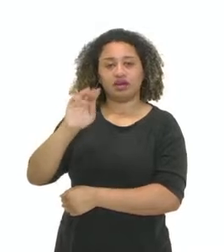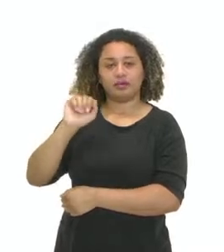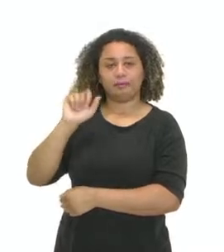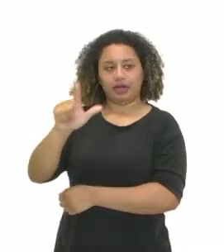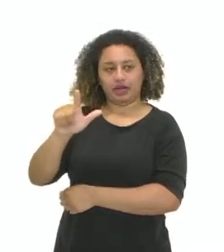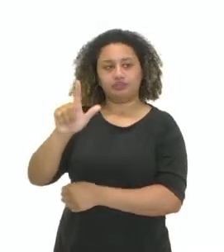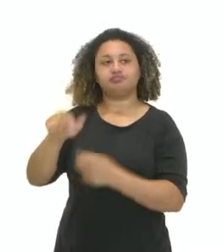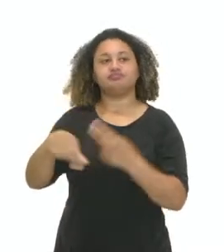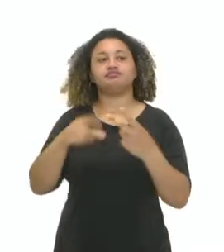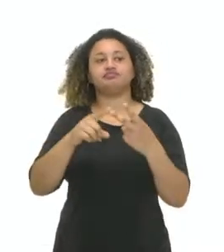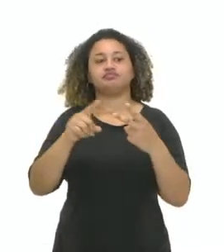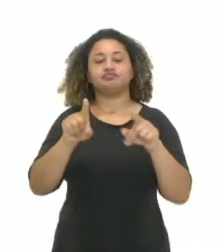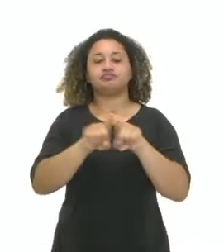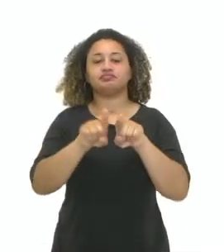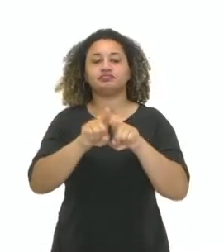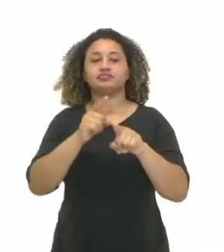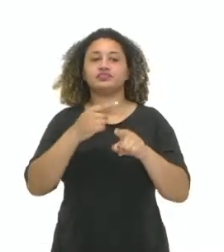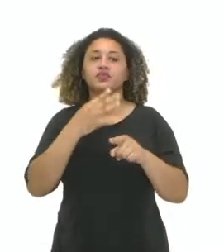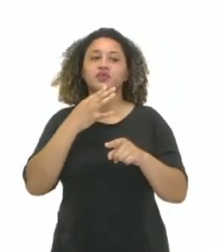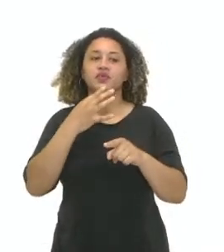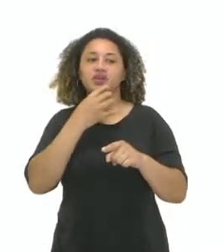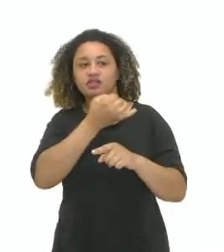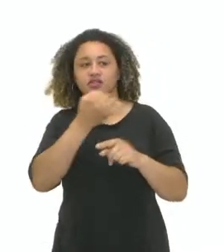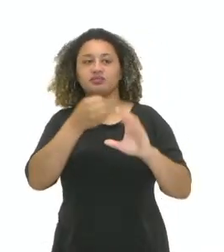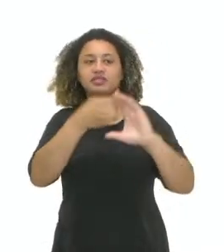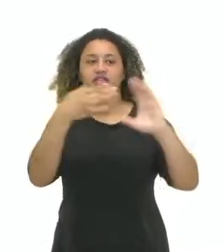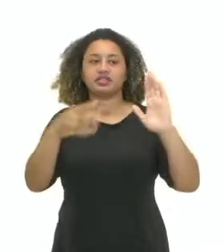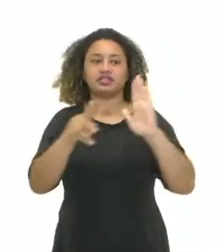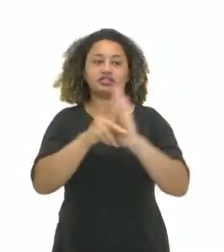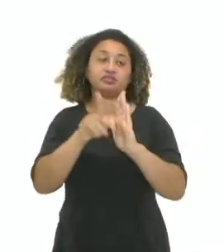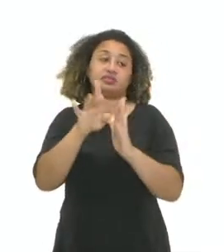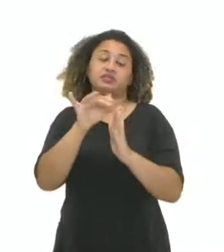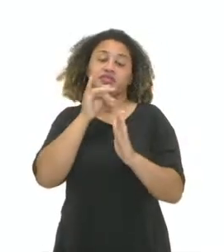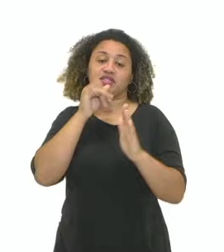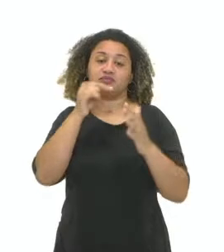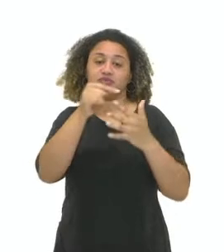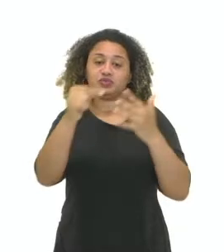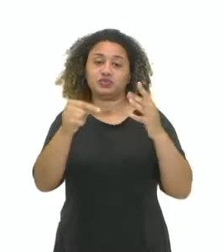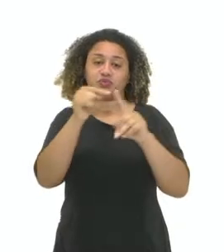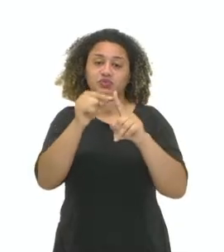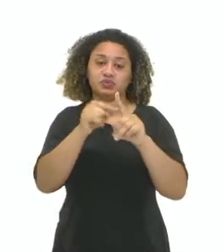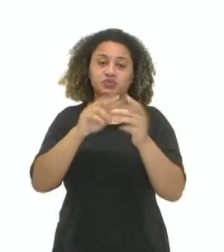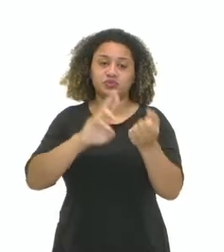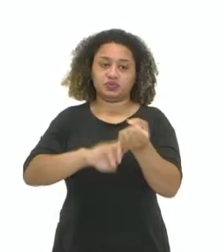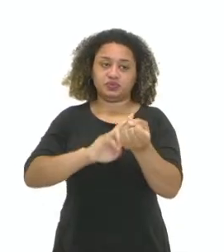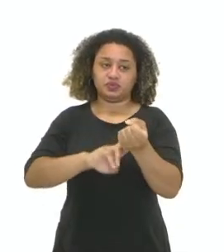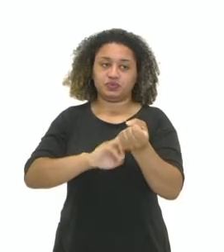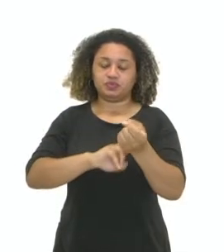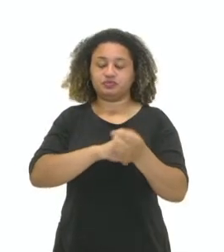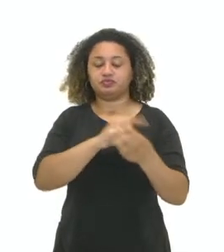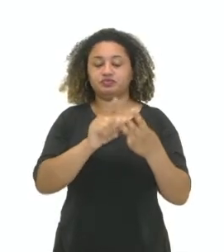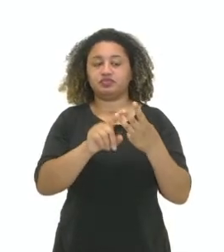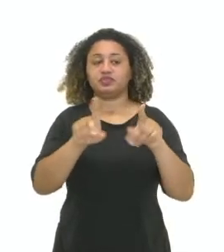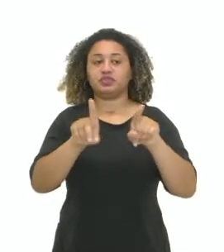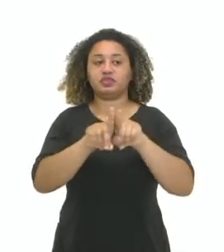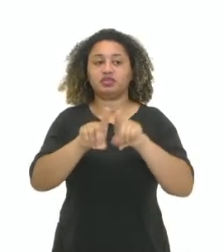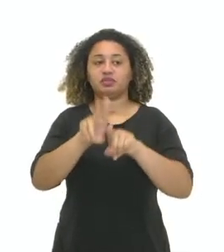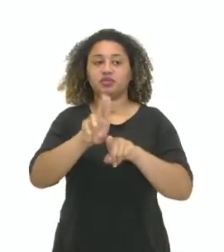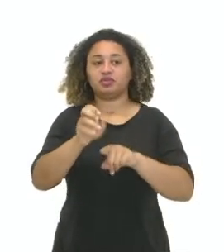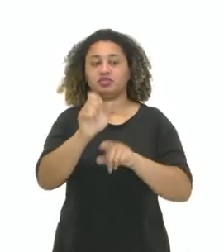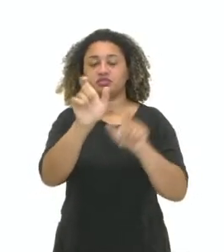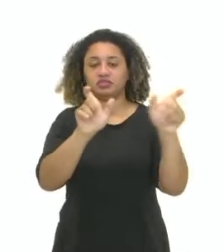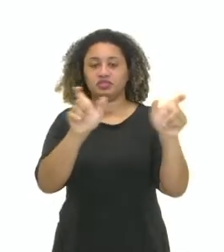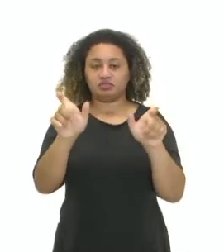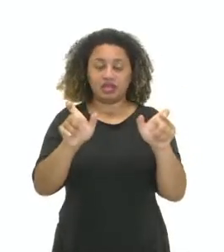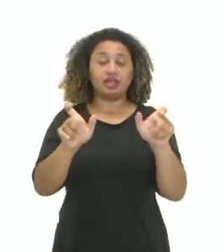a classificação das rimas, reconhecer os efeitos de sentido de algumas palavras e o uso de recursos